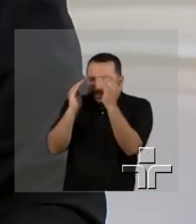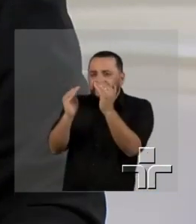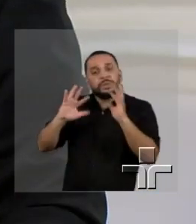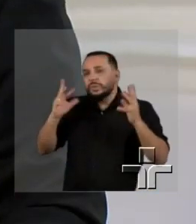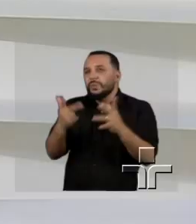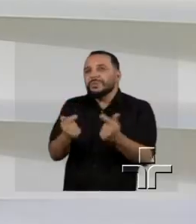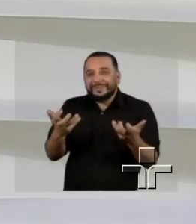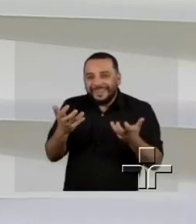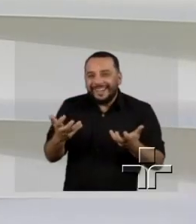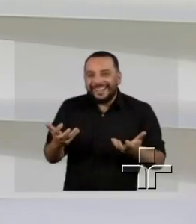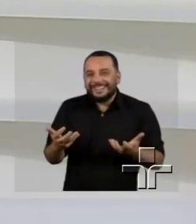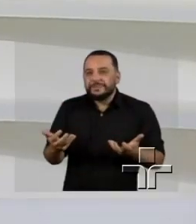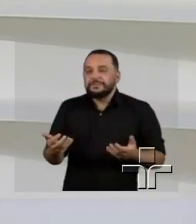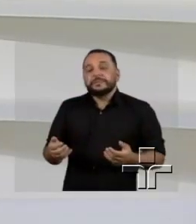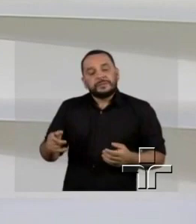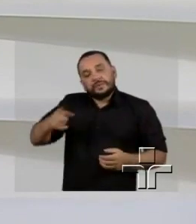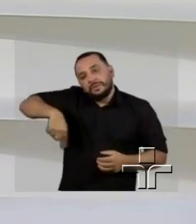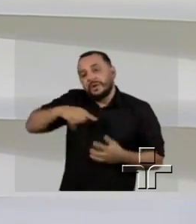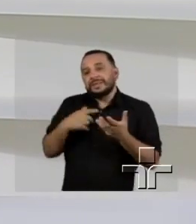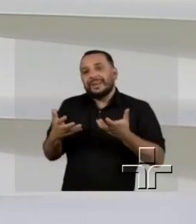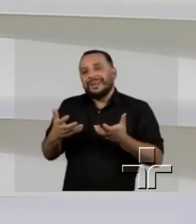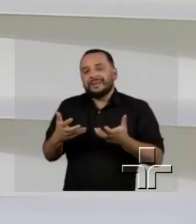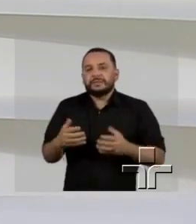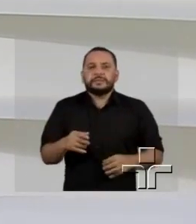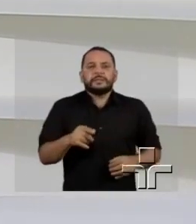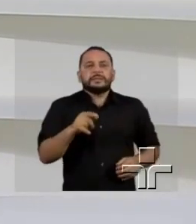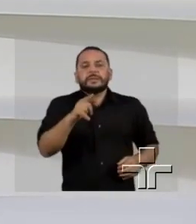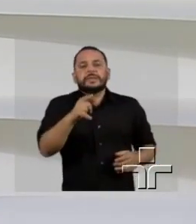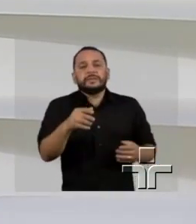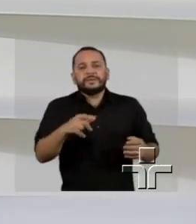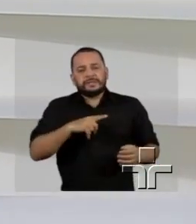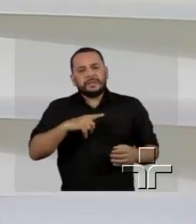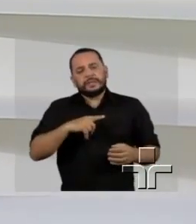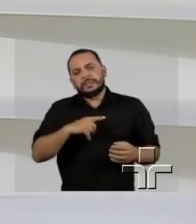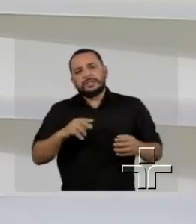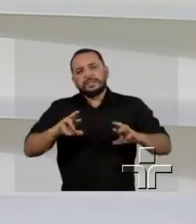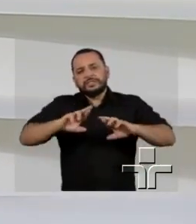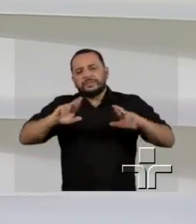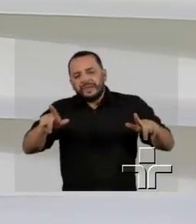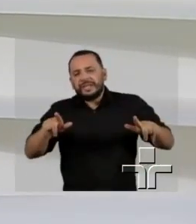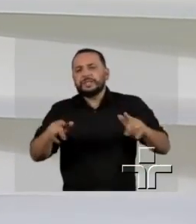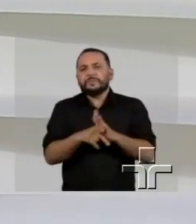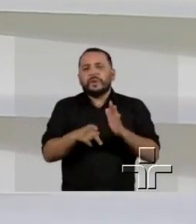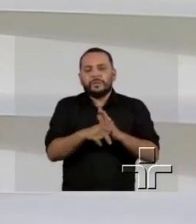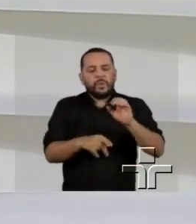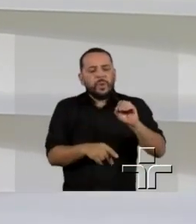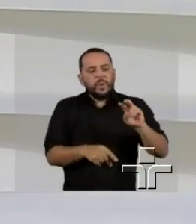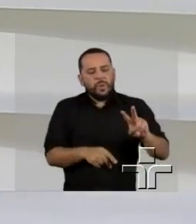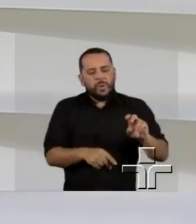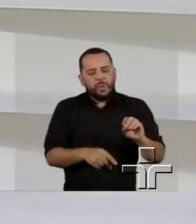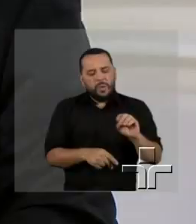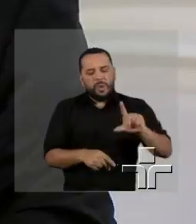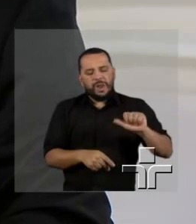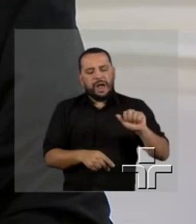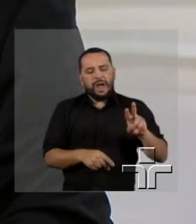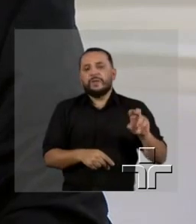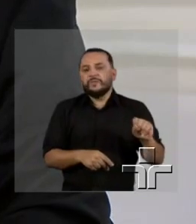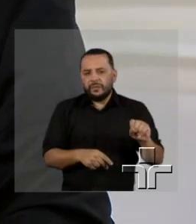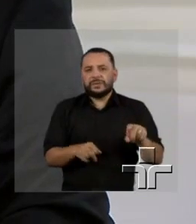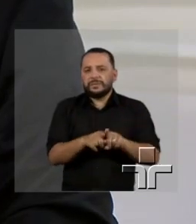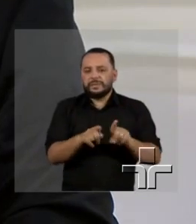radicalismos para lidar com outros países, com outras pessoas, né? Onde não seja um país dividido entre branco e preto,